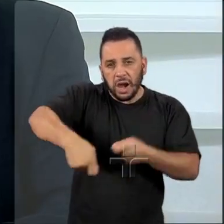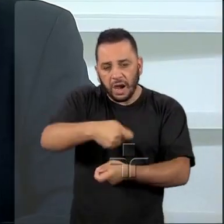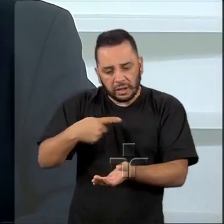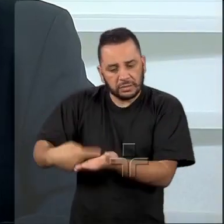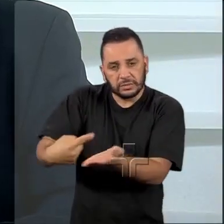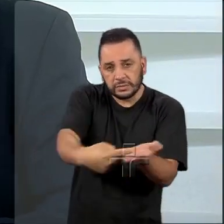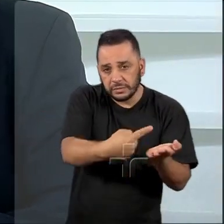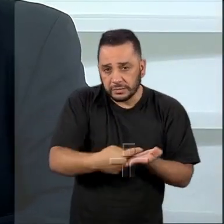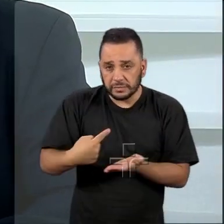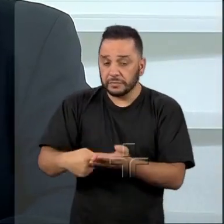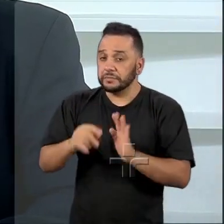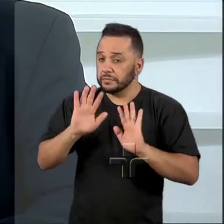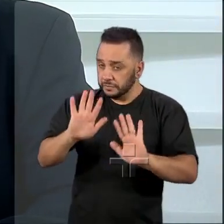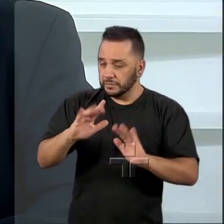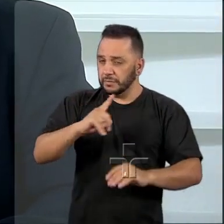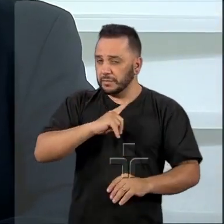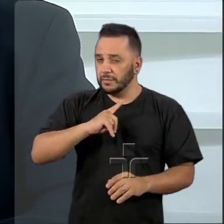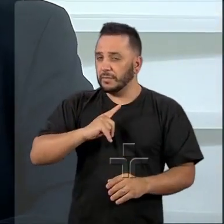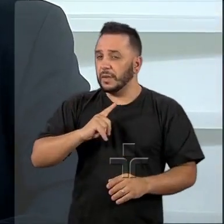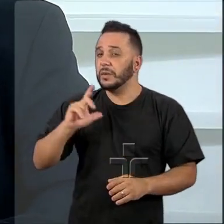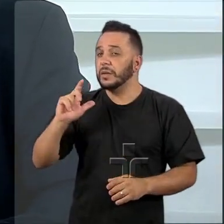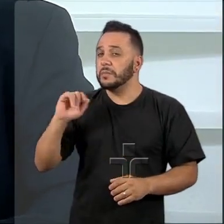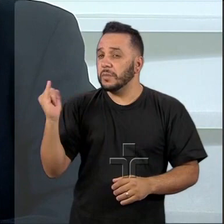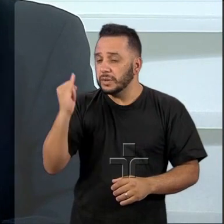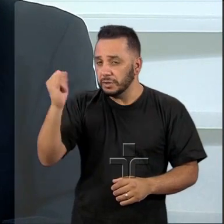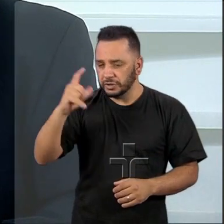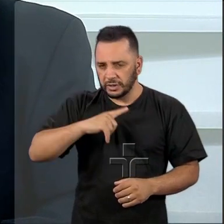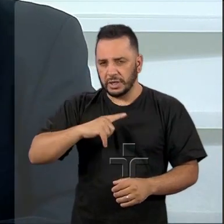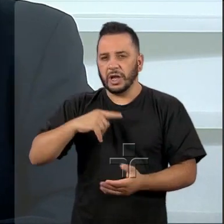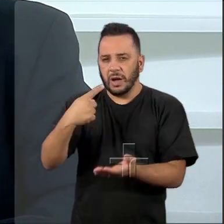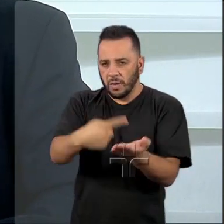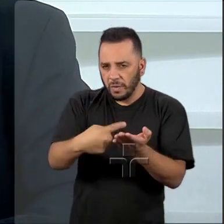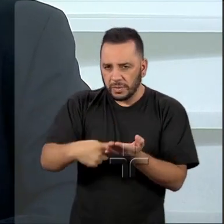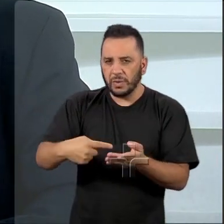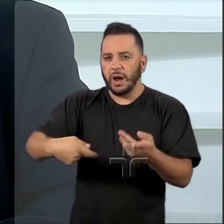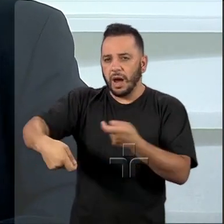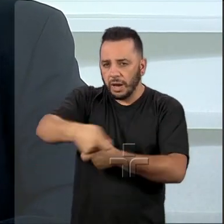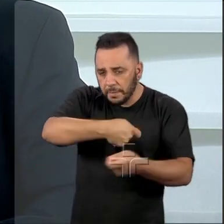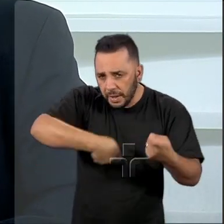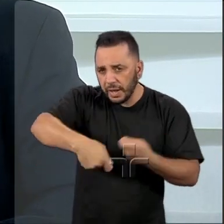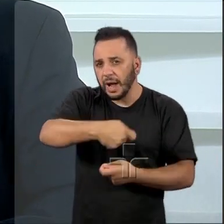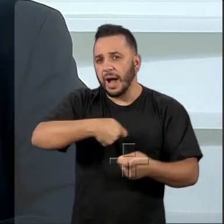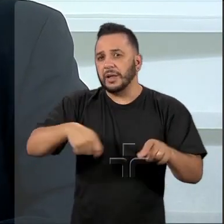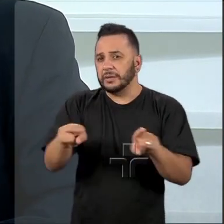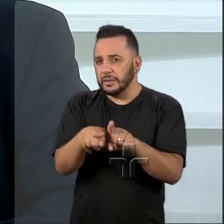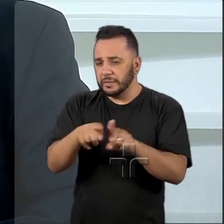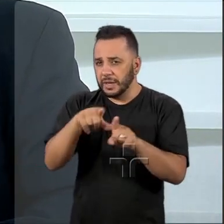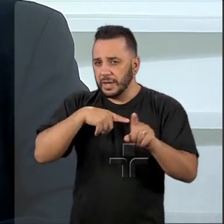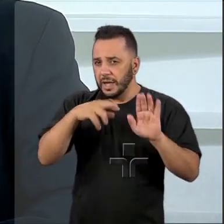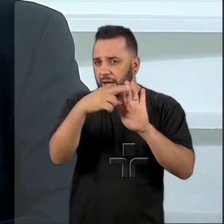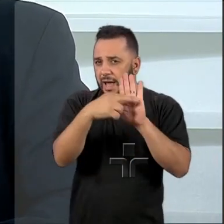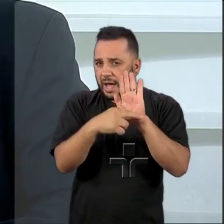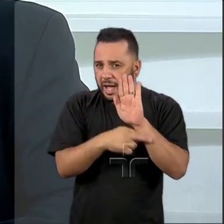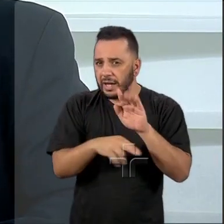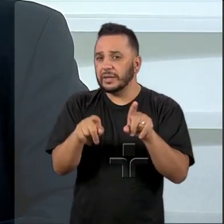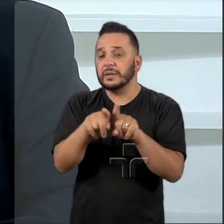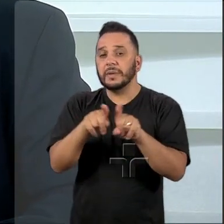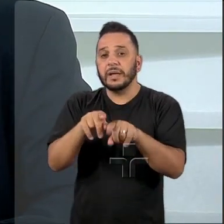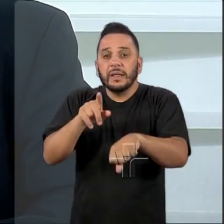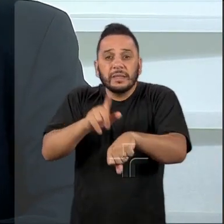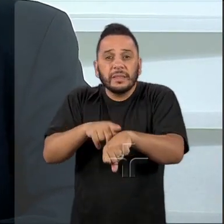tem um fator aí importante, né? Porque fechar o mercado tem a ver com as regras, tem a ver com a maneira como eles regularam tempo de